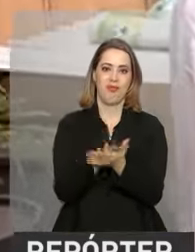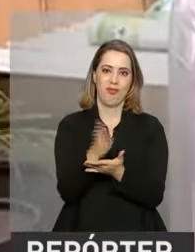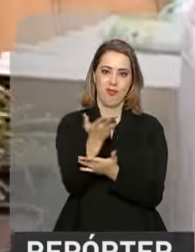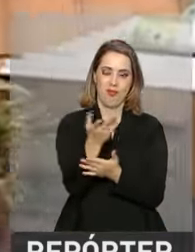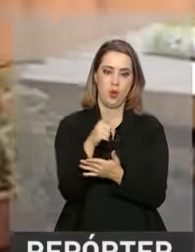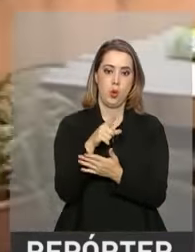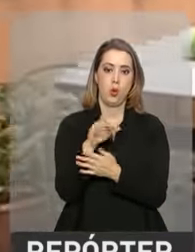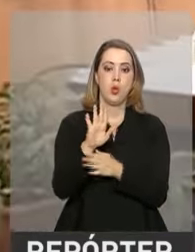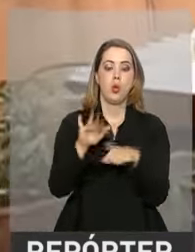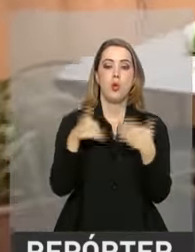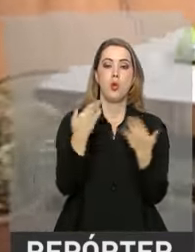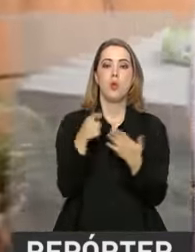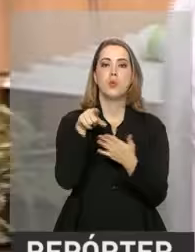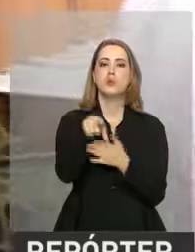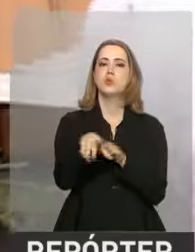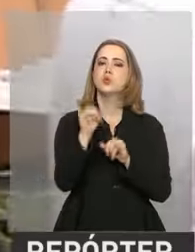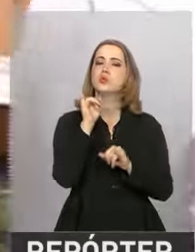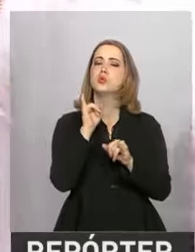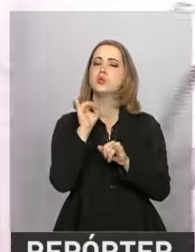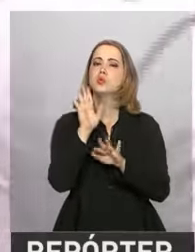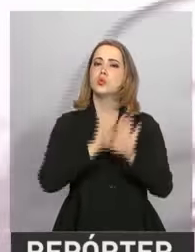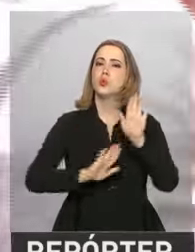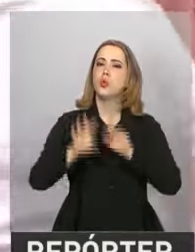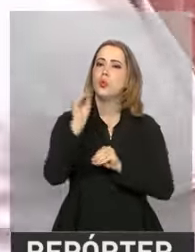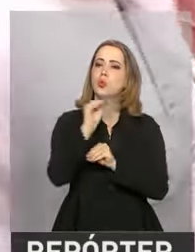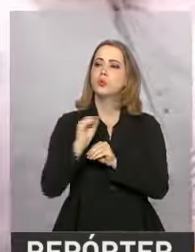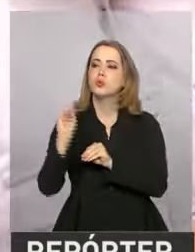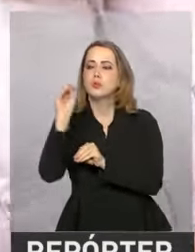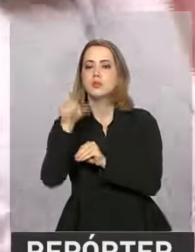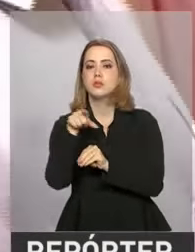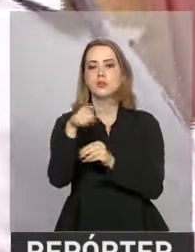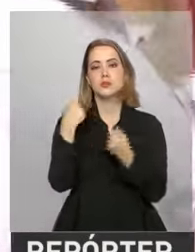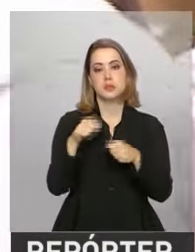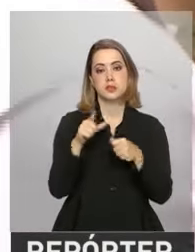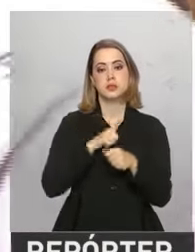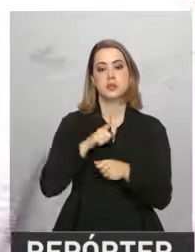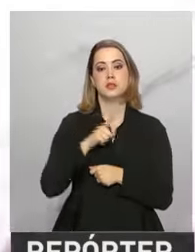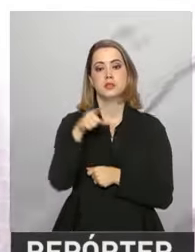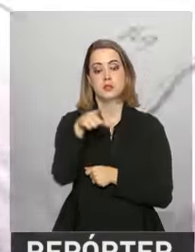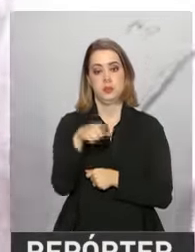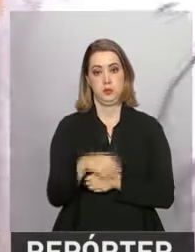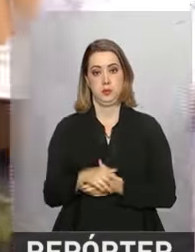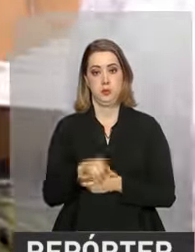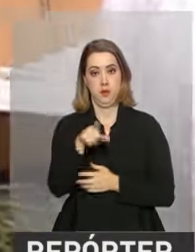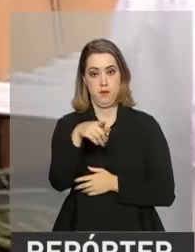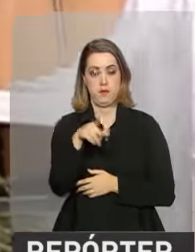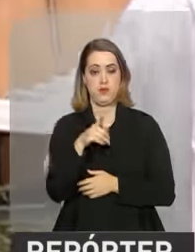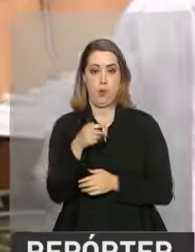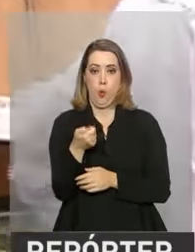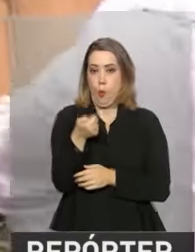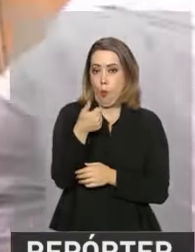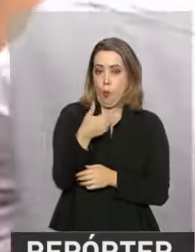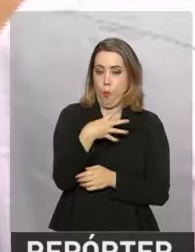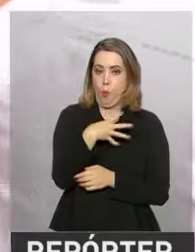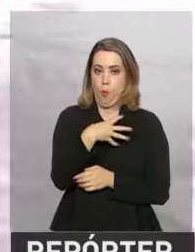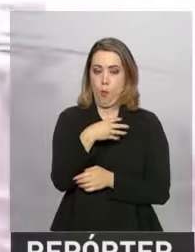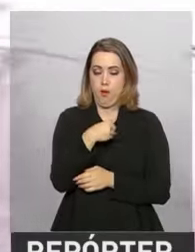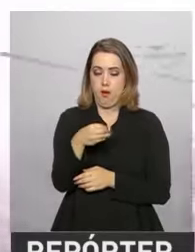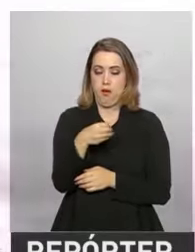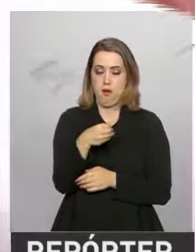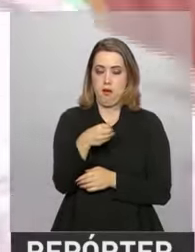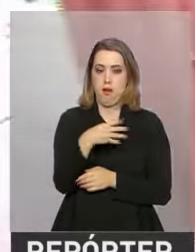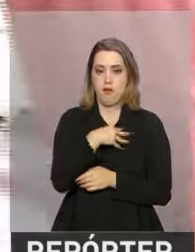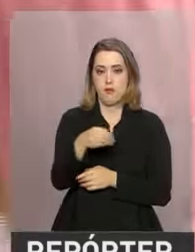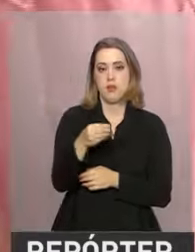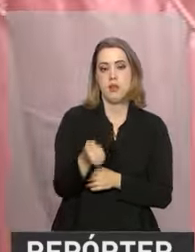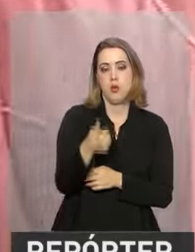gente agora Quais são os principais cuidados que vocês buscam ter né inclusive ano passado a filha de vocês teve suspeita de dengue né Teve